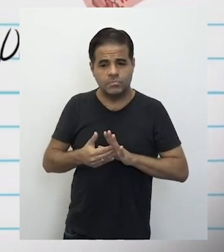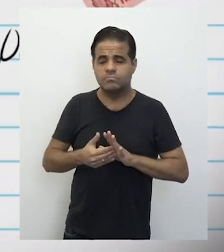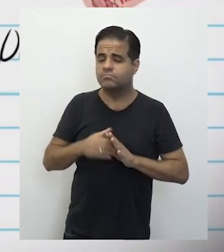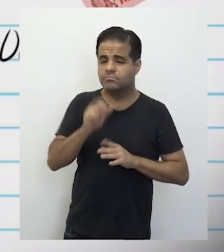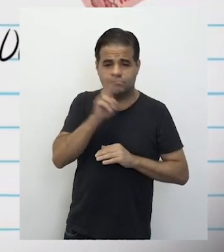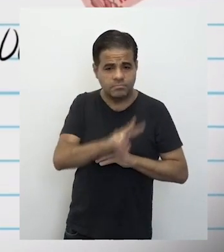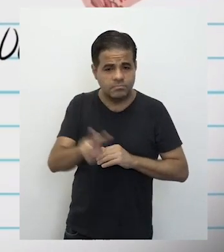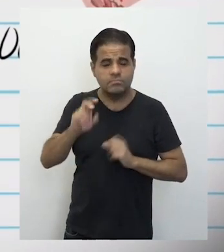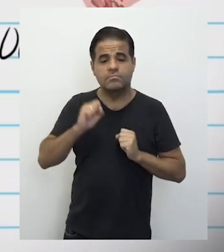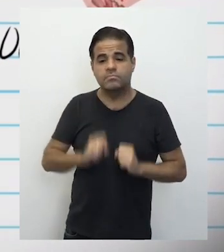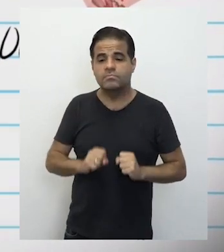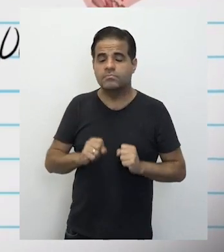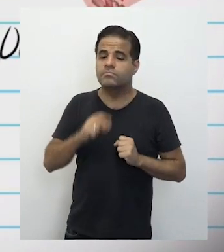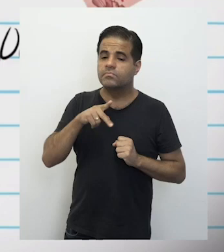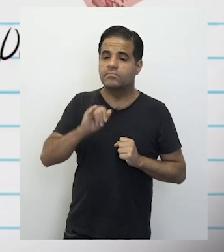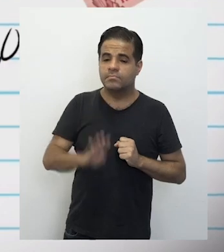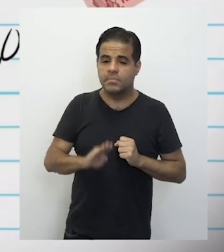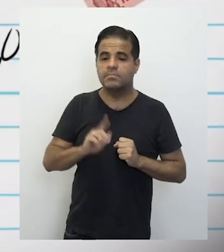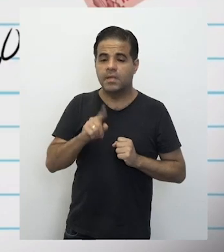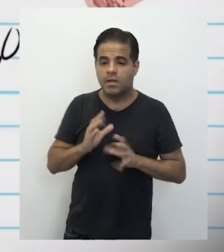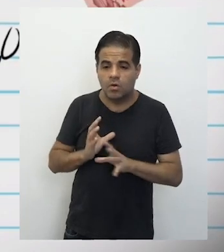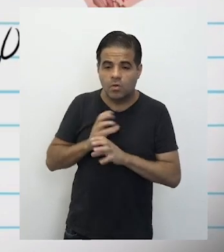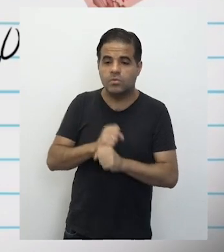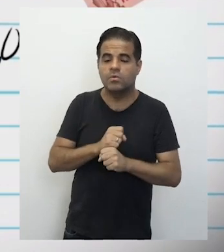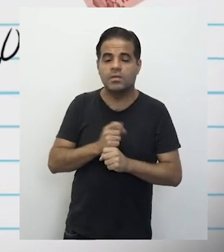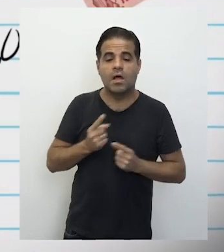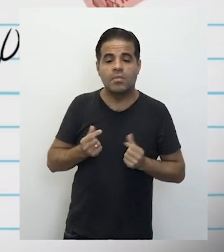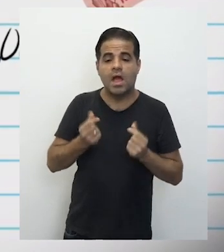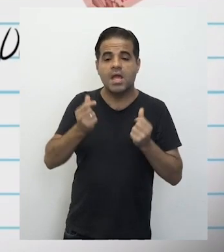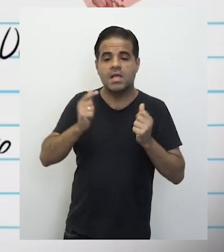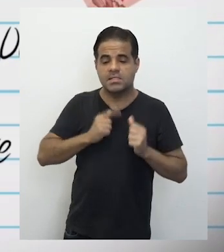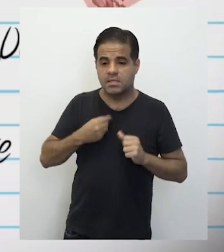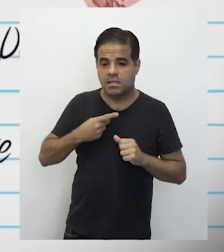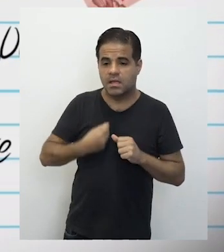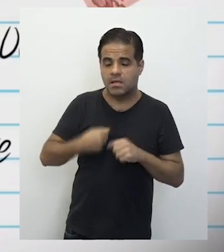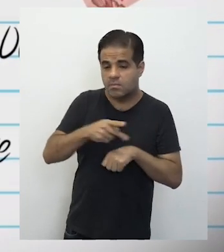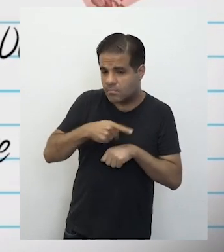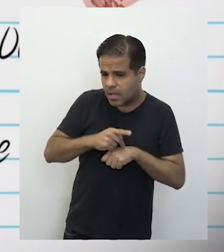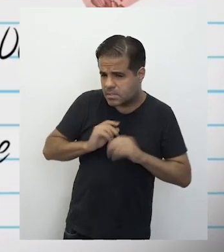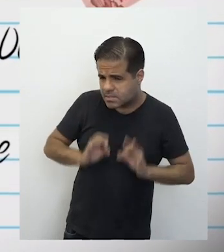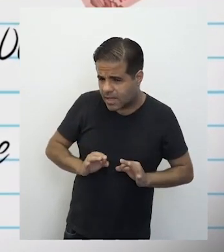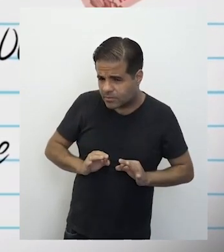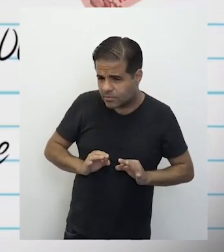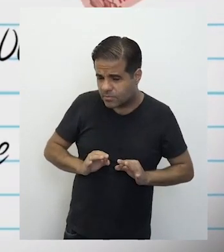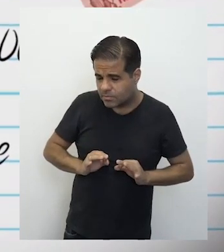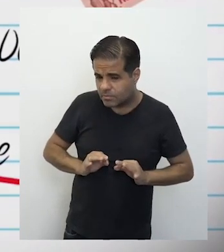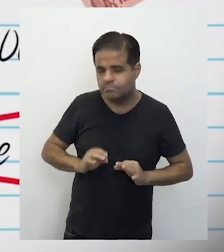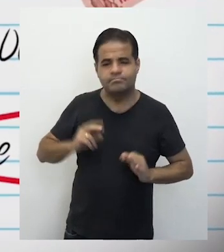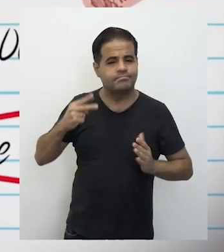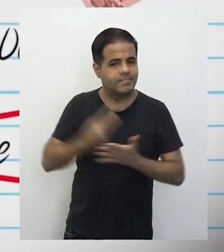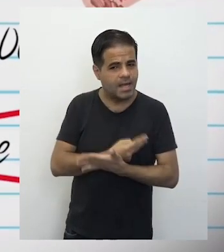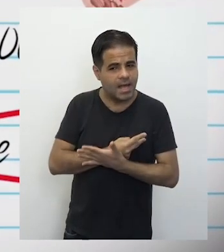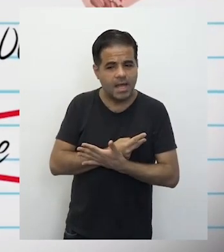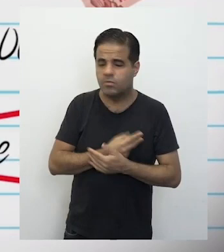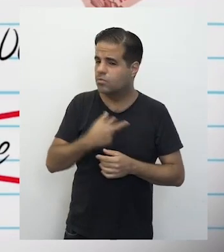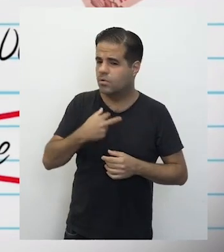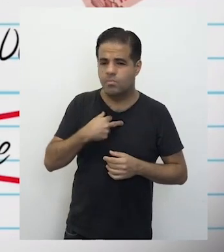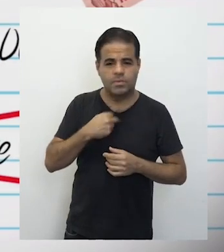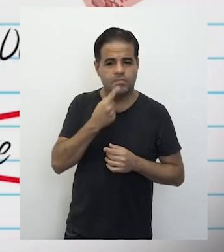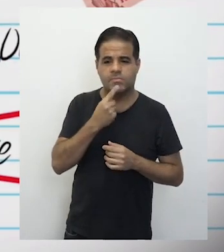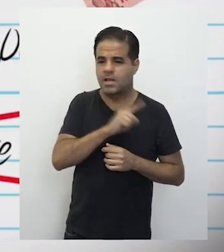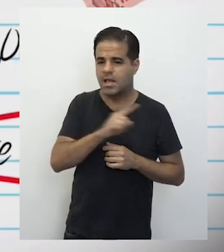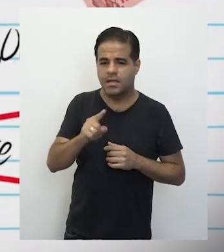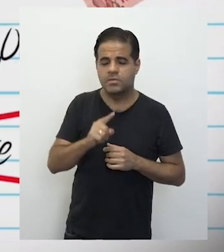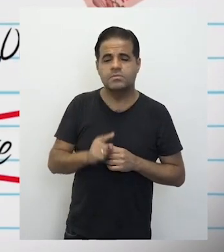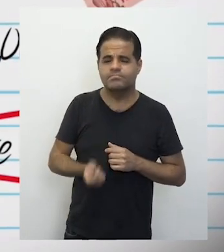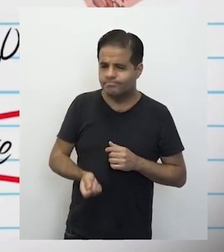vista, podemos dizer que o PIB é o total da riqueza existente no país, certo? Errado! Não podemos! Esse é